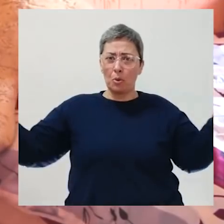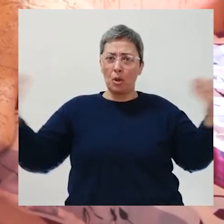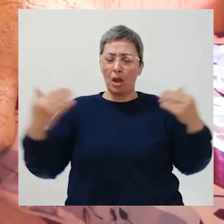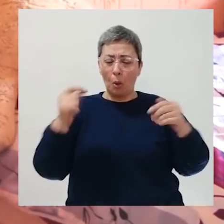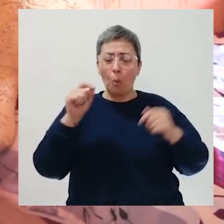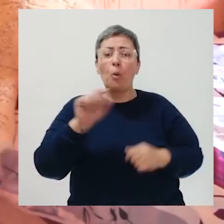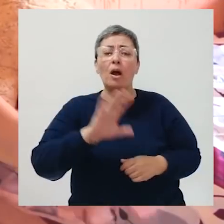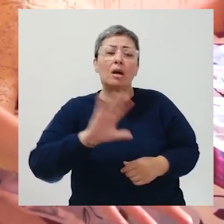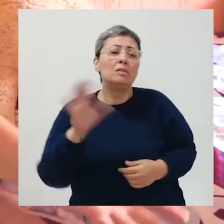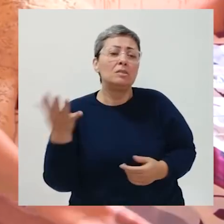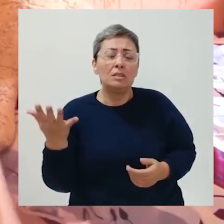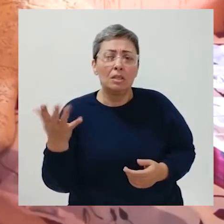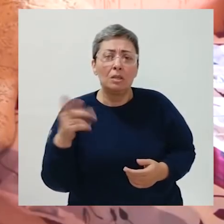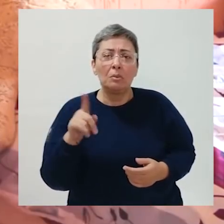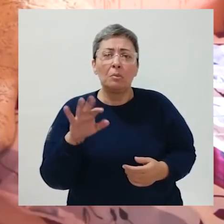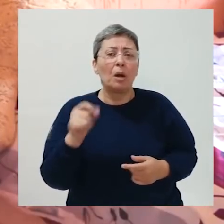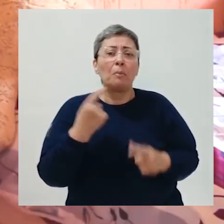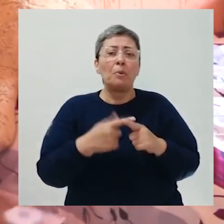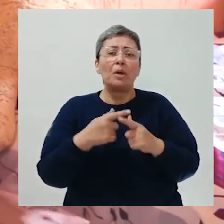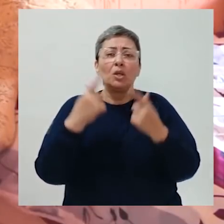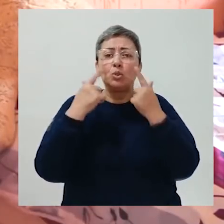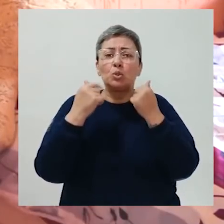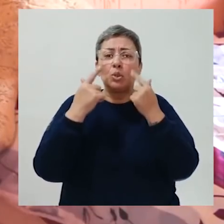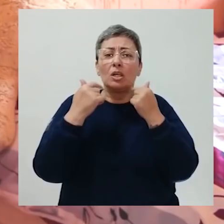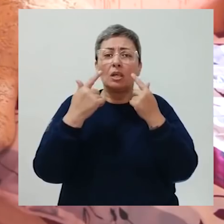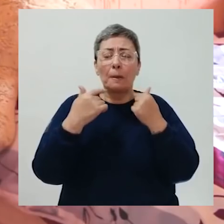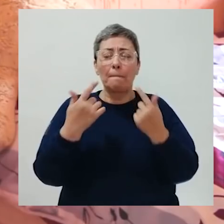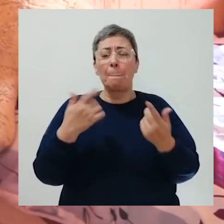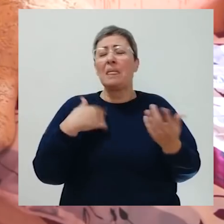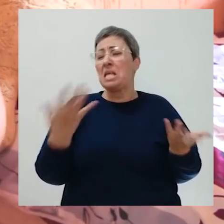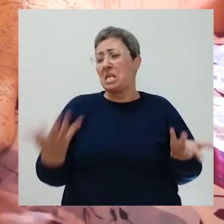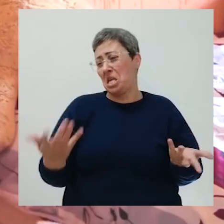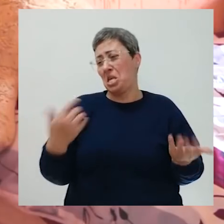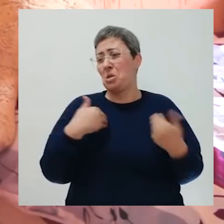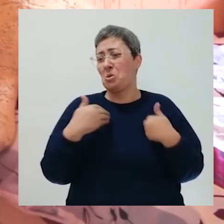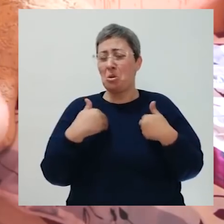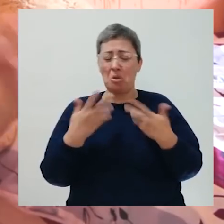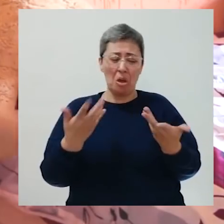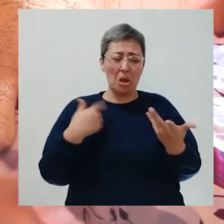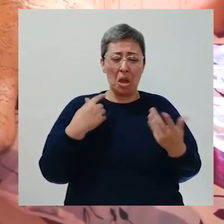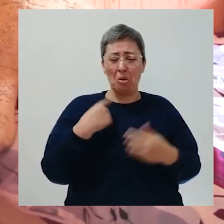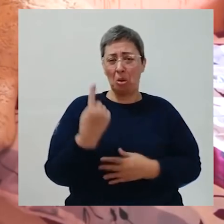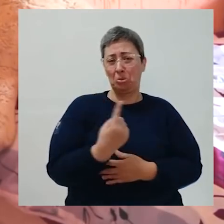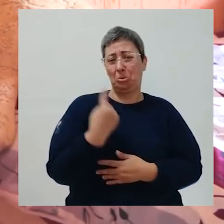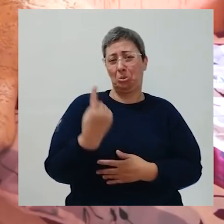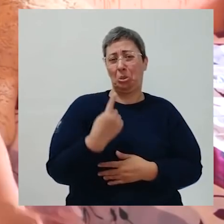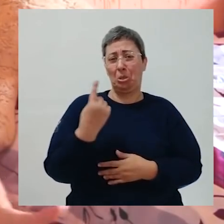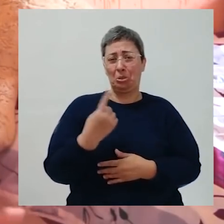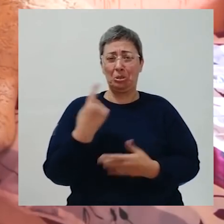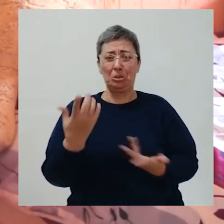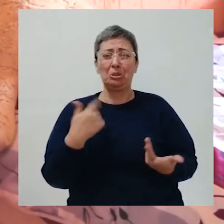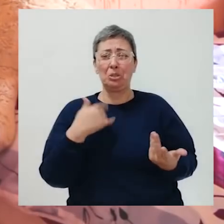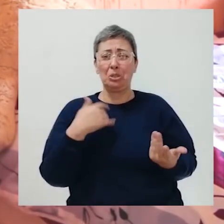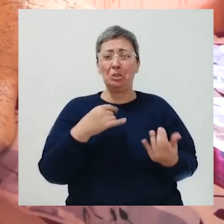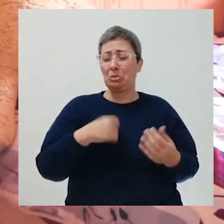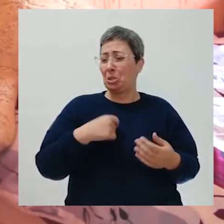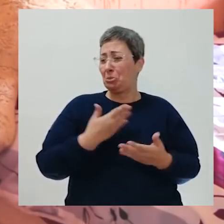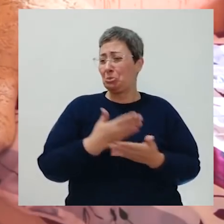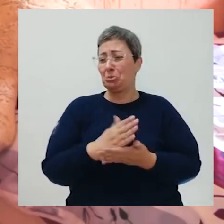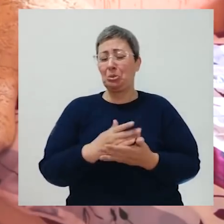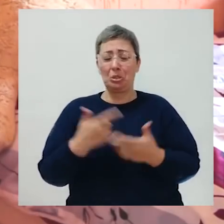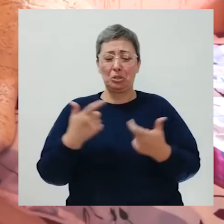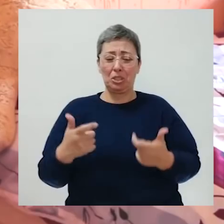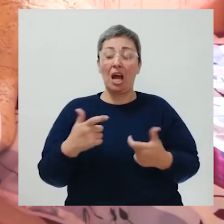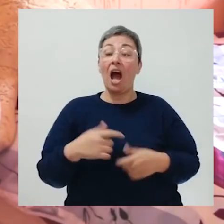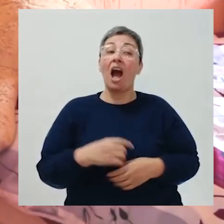vieram correndo. E falaram: o que aconteceu, Pipoca? Por que você tá chorando desse jeito? Ai, eu tô agora sem ninguém aqui, tô sozinho,